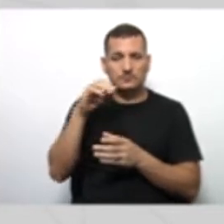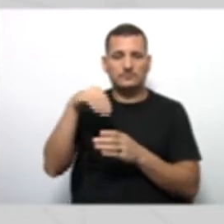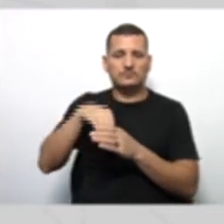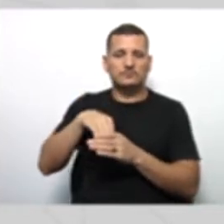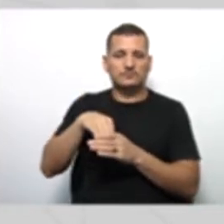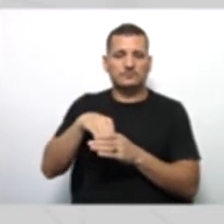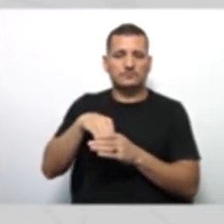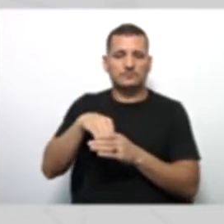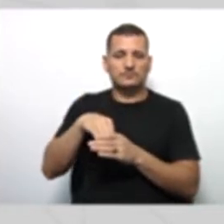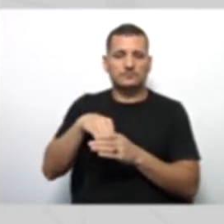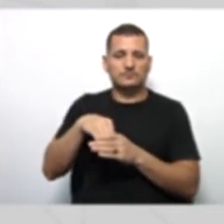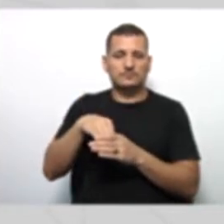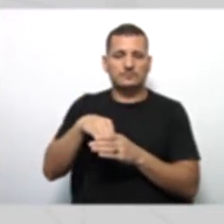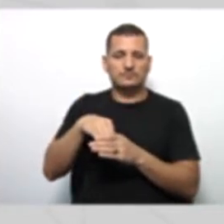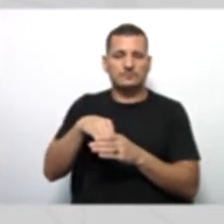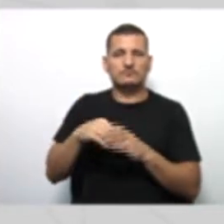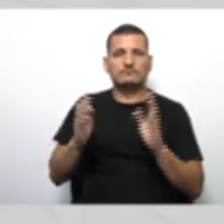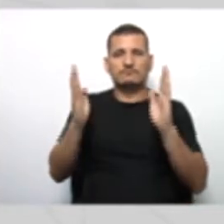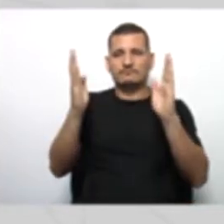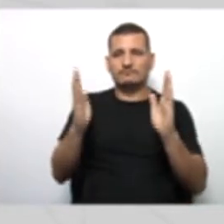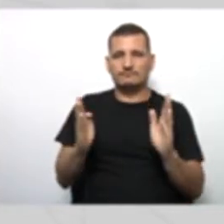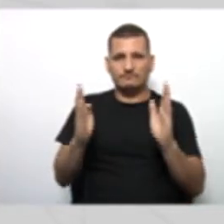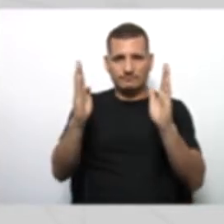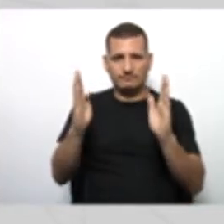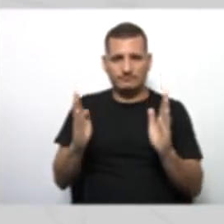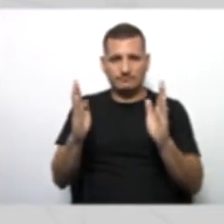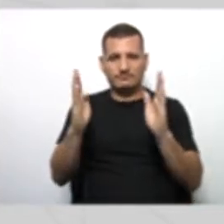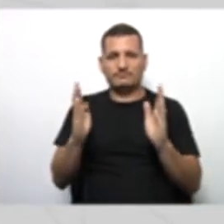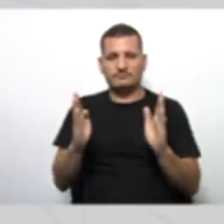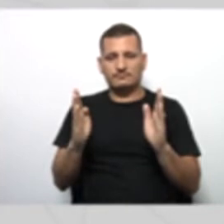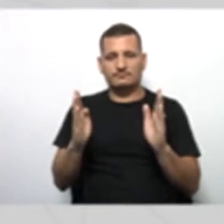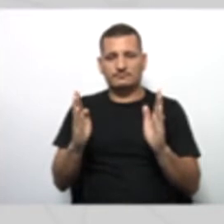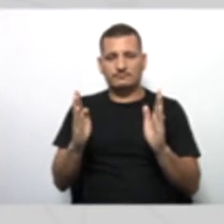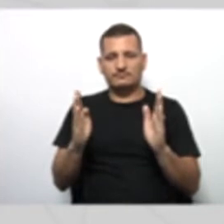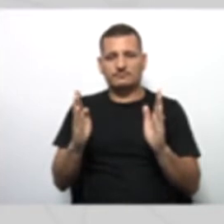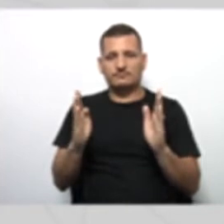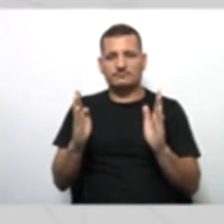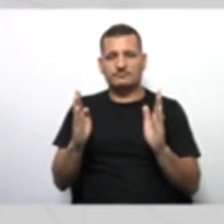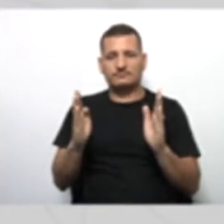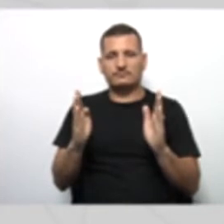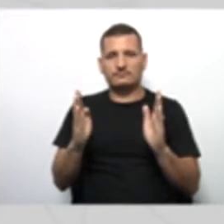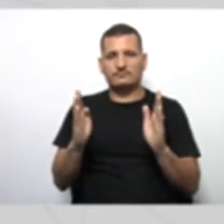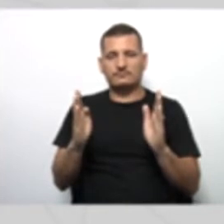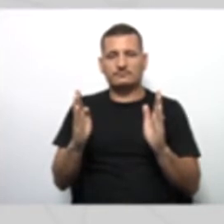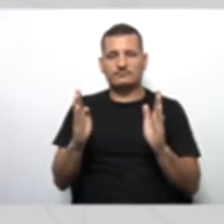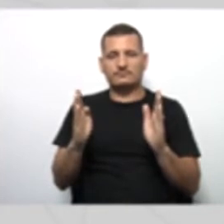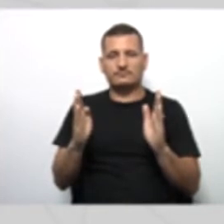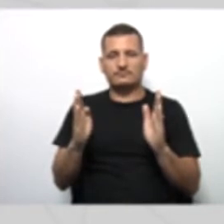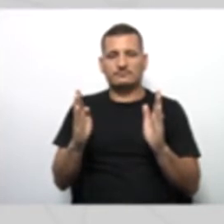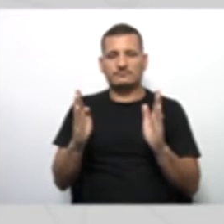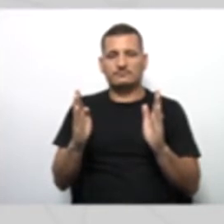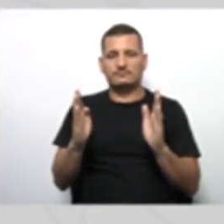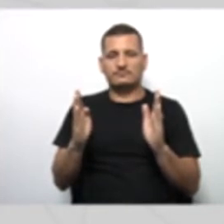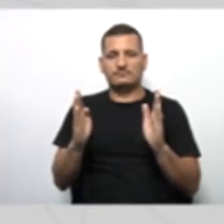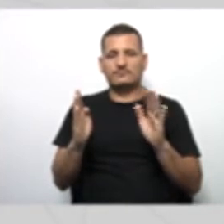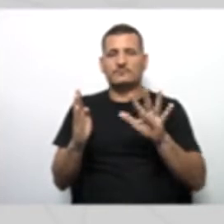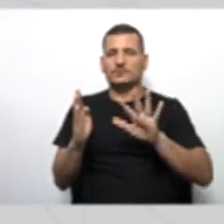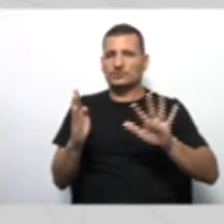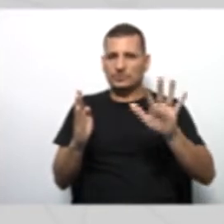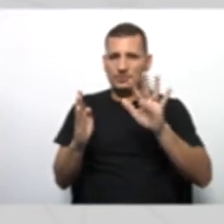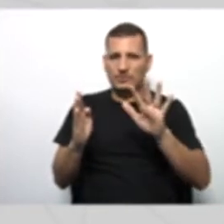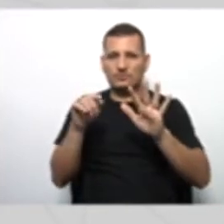delimitação aqui vermelha que a gente tem em relação à incerteza geral e também incerteza específica, tá?